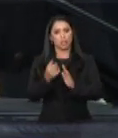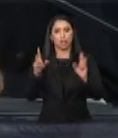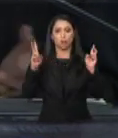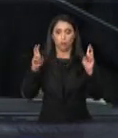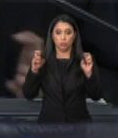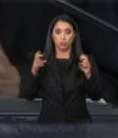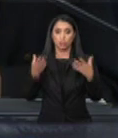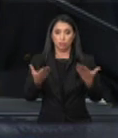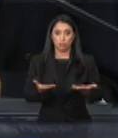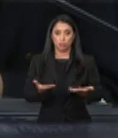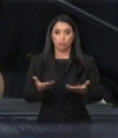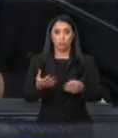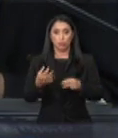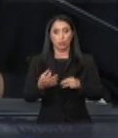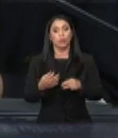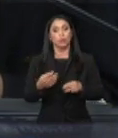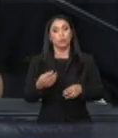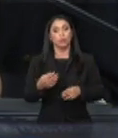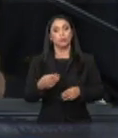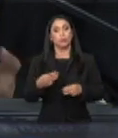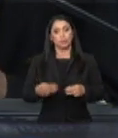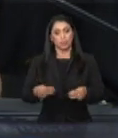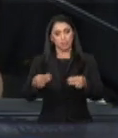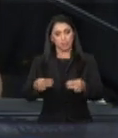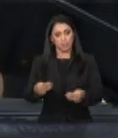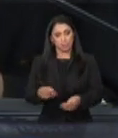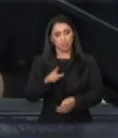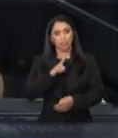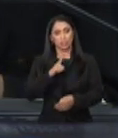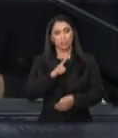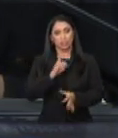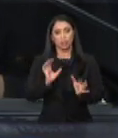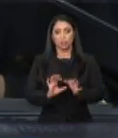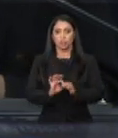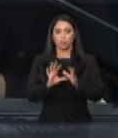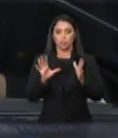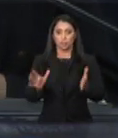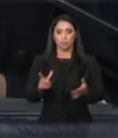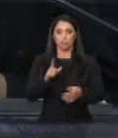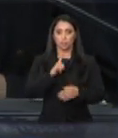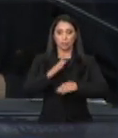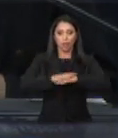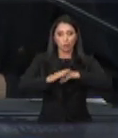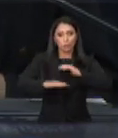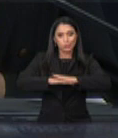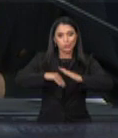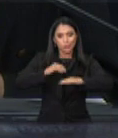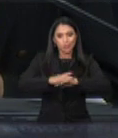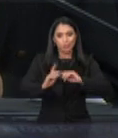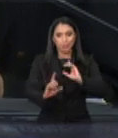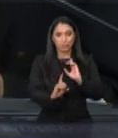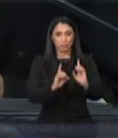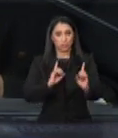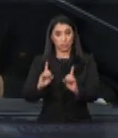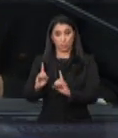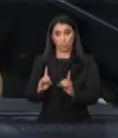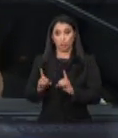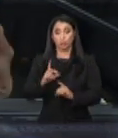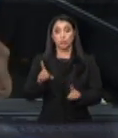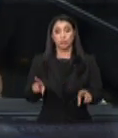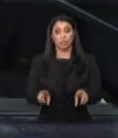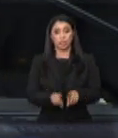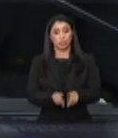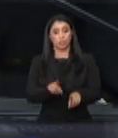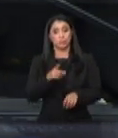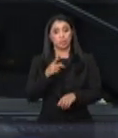desta forma que o ministério se coloca à disposição para a desses diálogos e ressaltar também